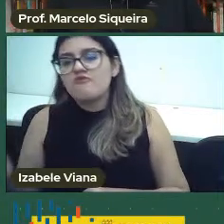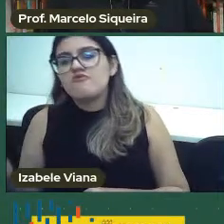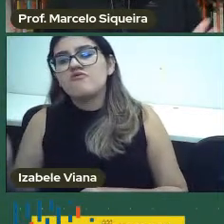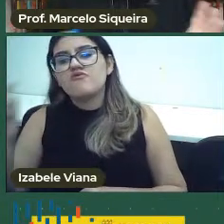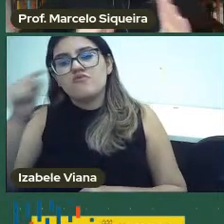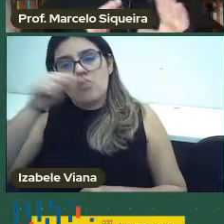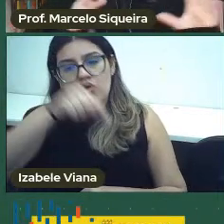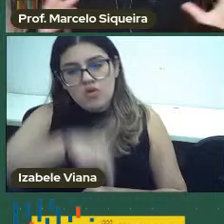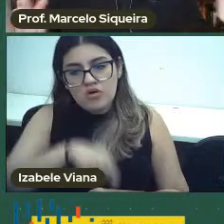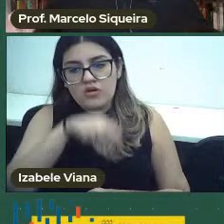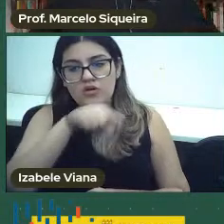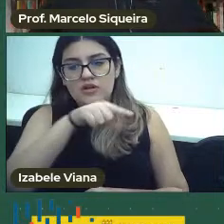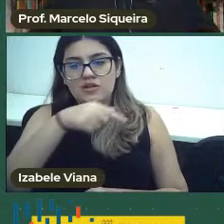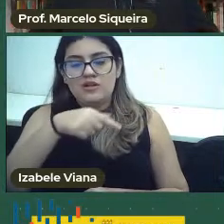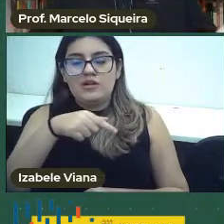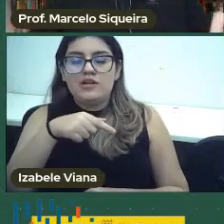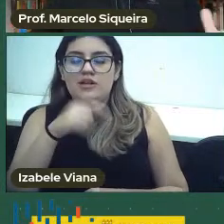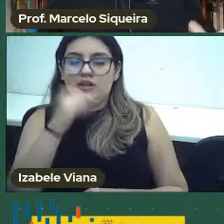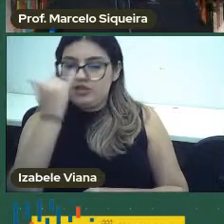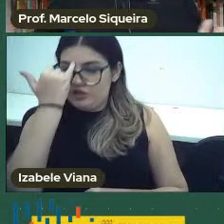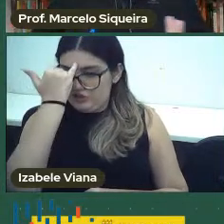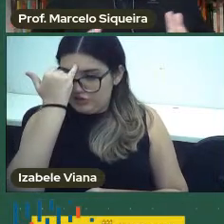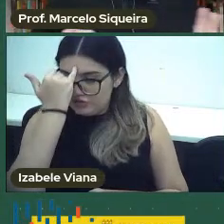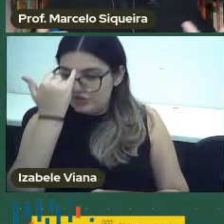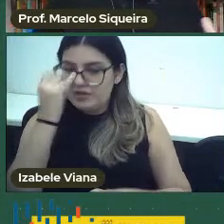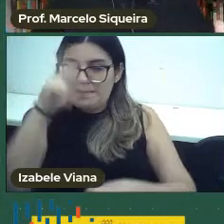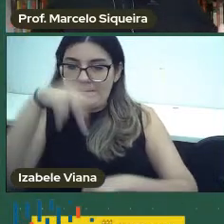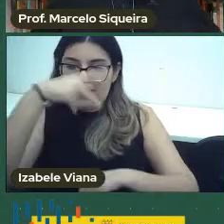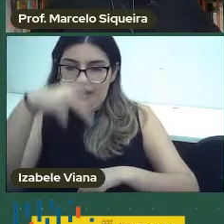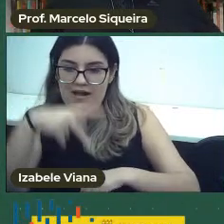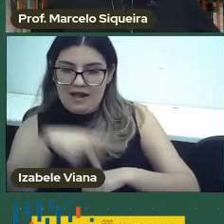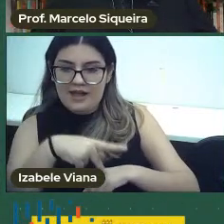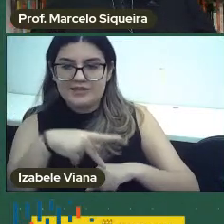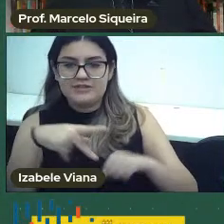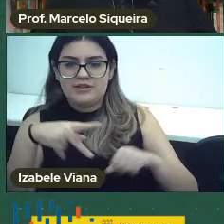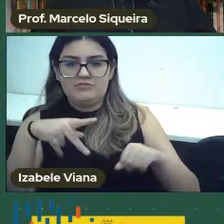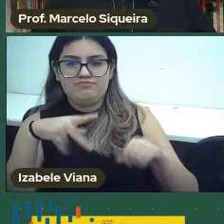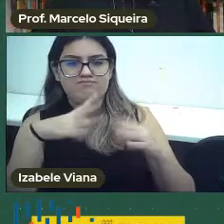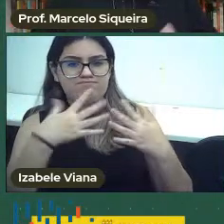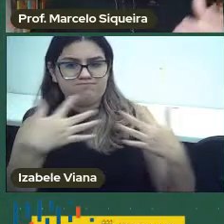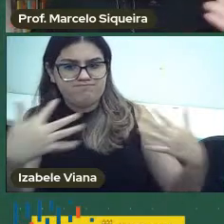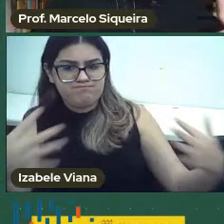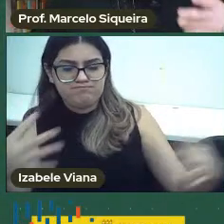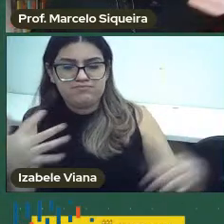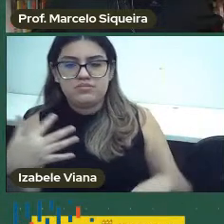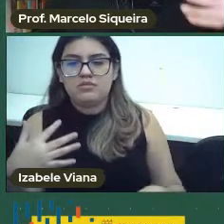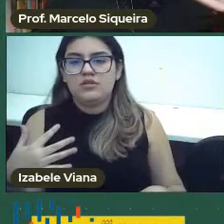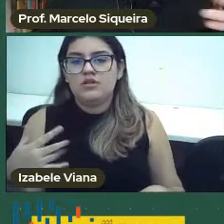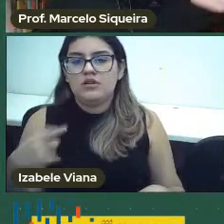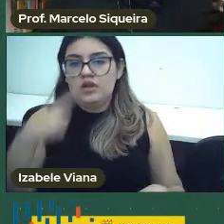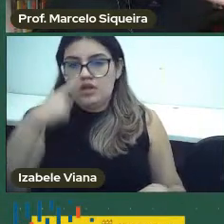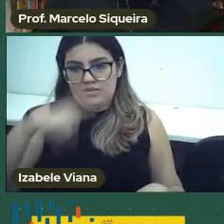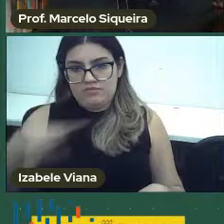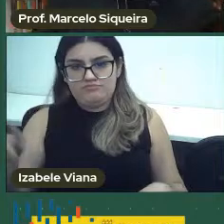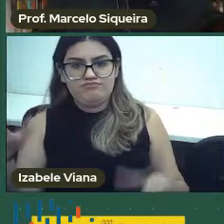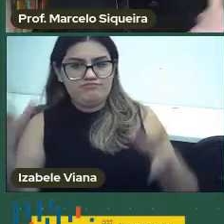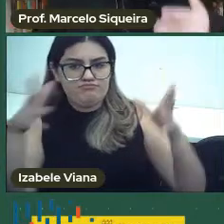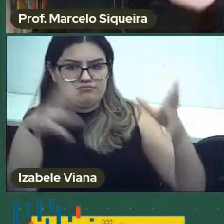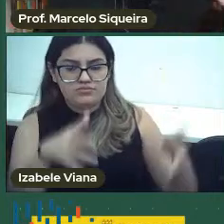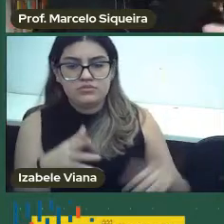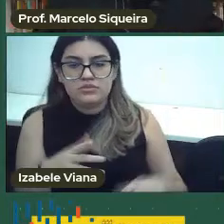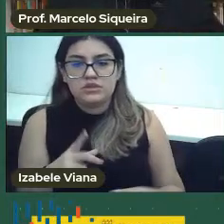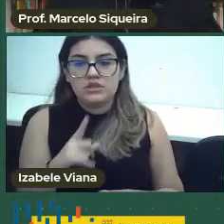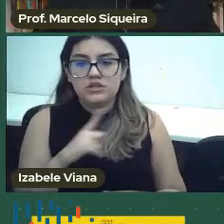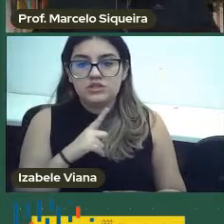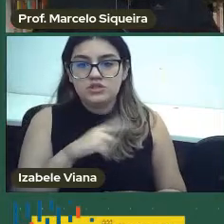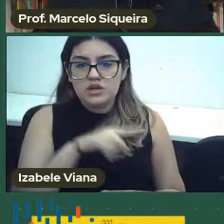praça pública. Toda a comunidade ali ao redor, né? Esses velhos cegos,